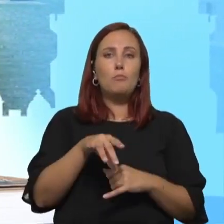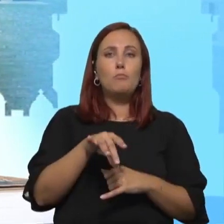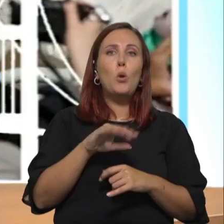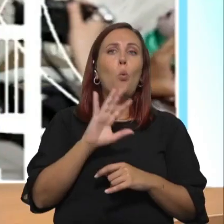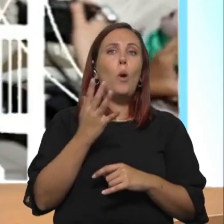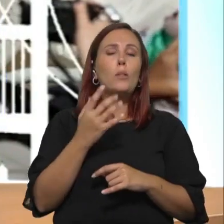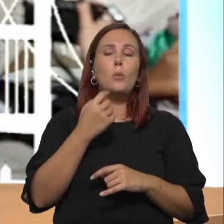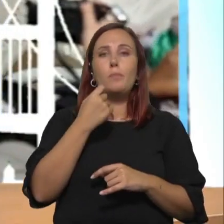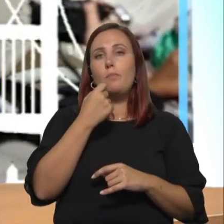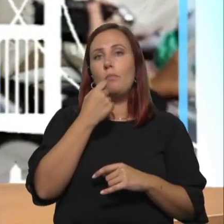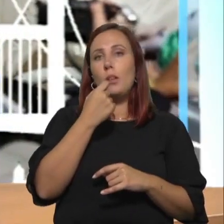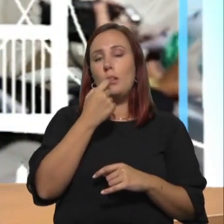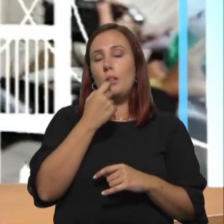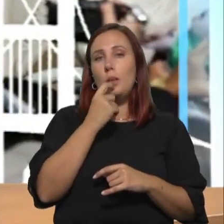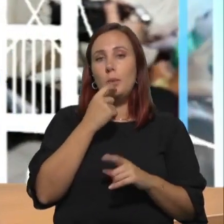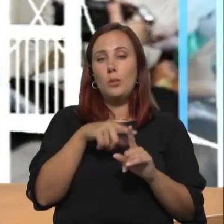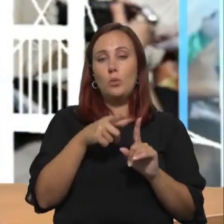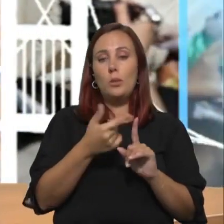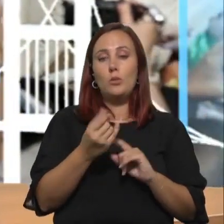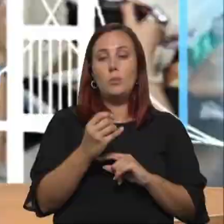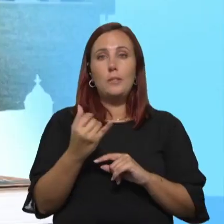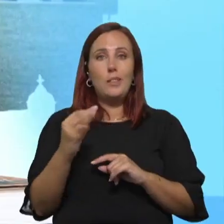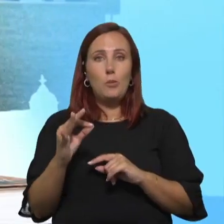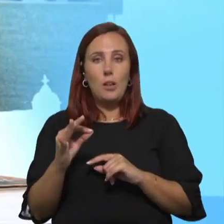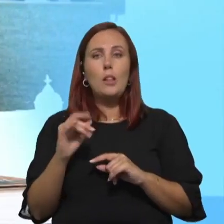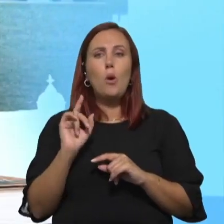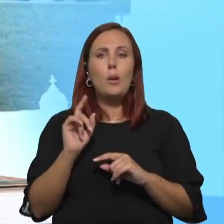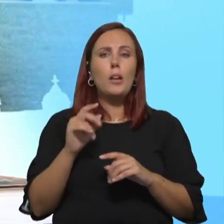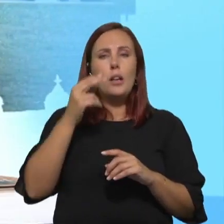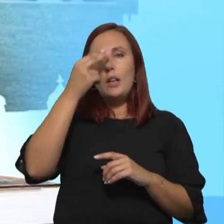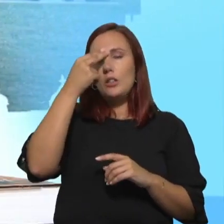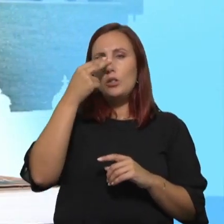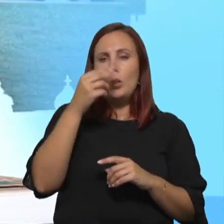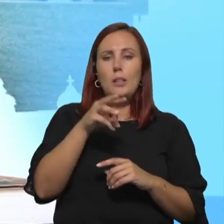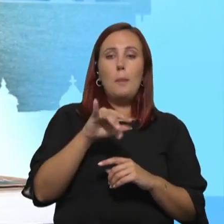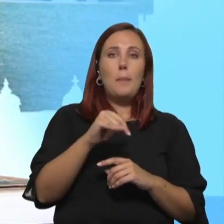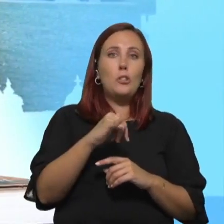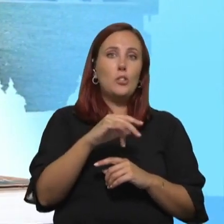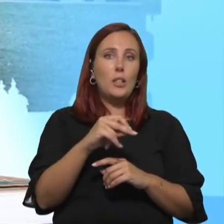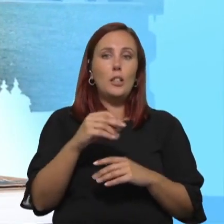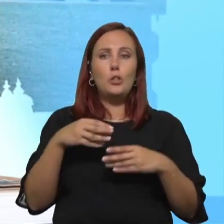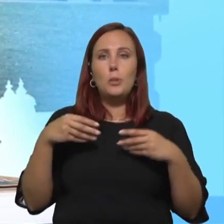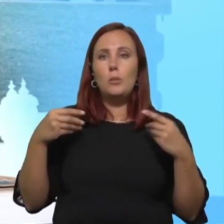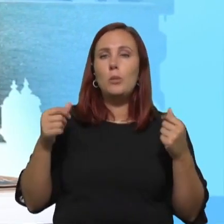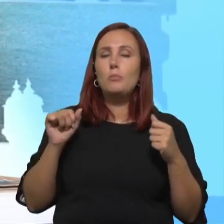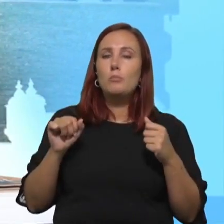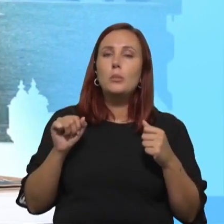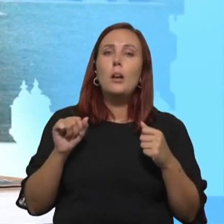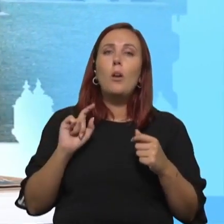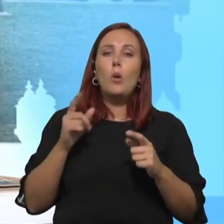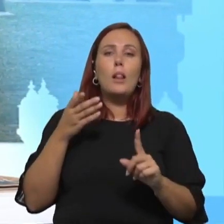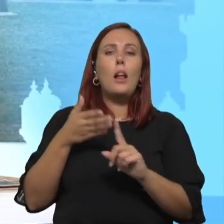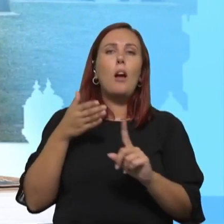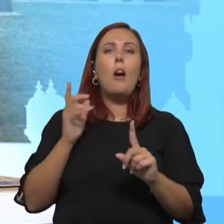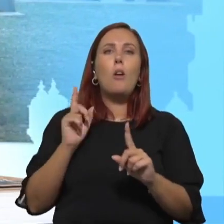não é? E prevê-se que seja a história da mística e da espiritualidade, seja o dicionário, tenham como ponto de referência a